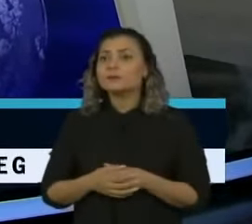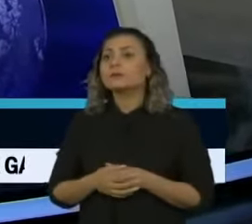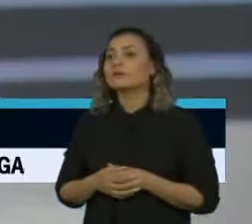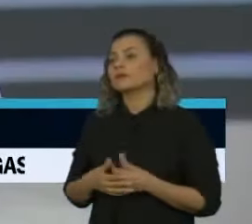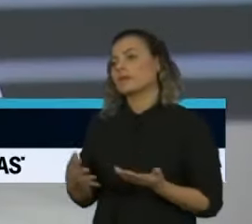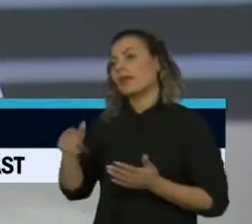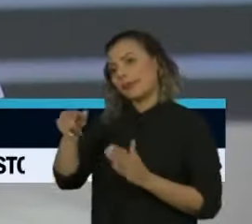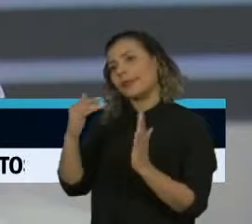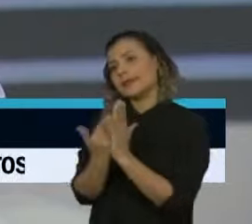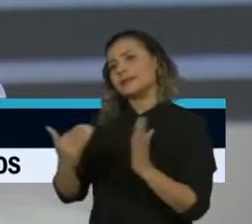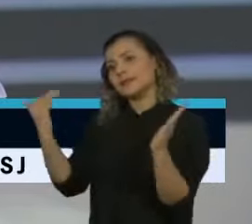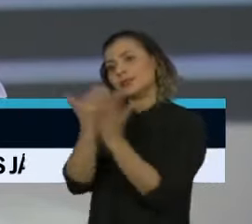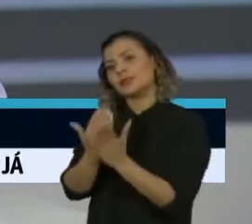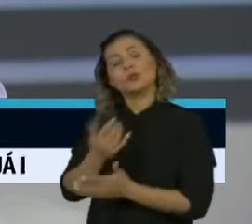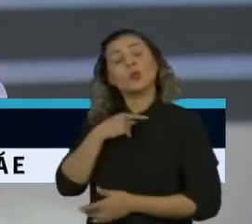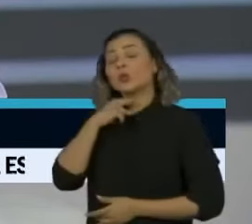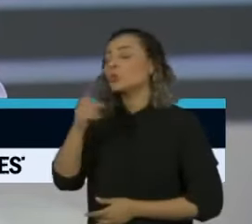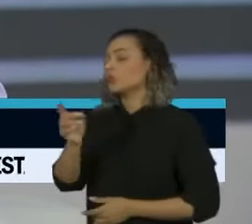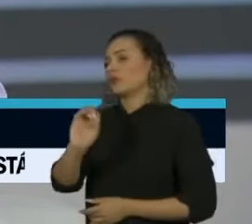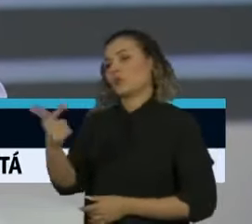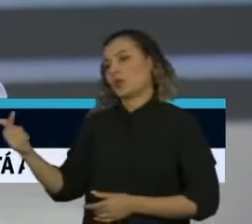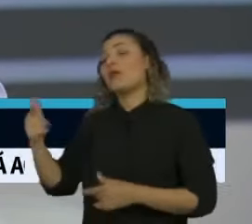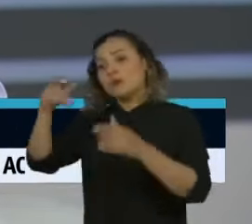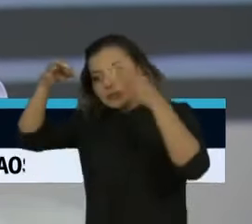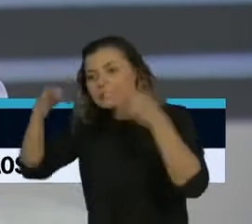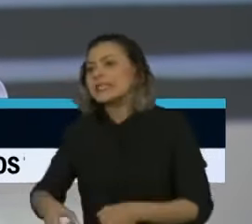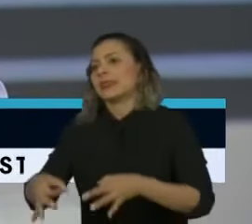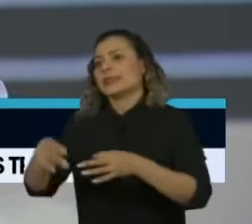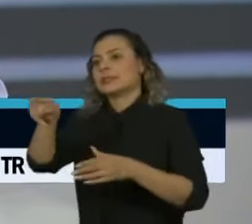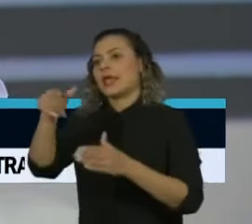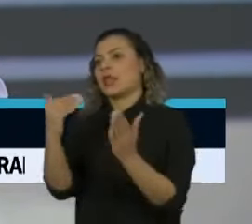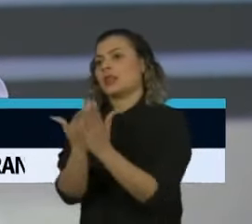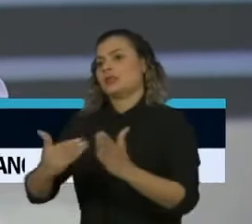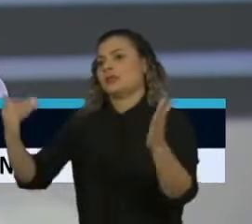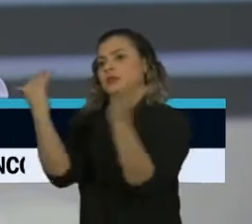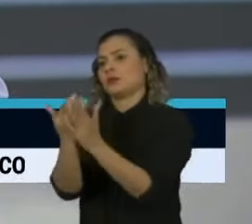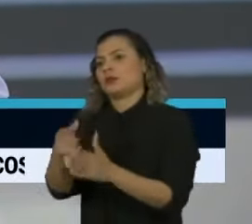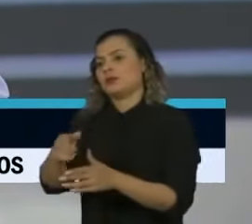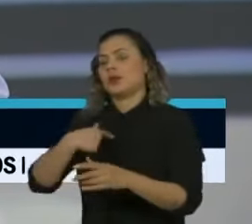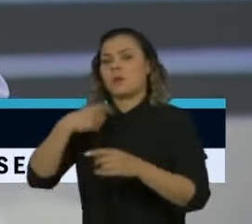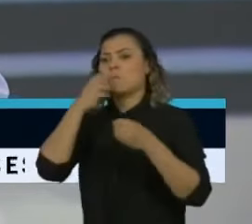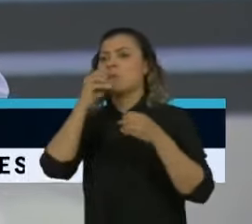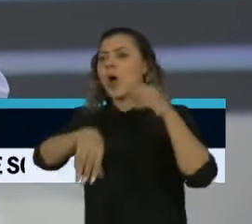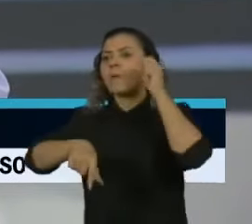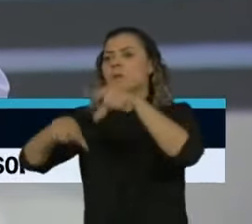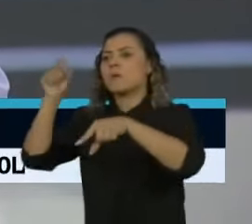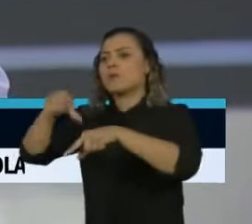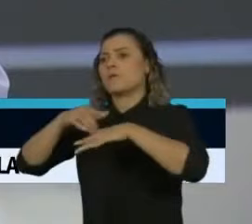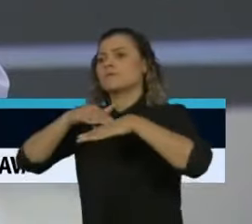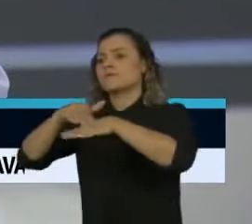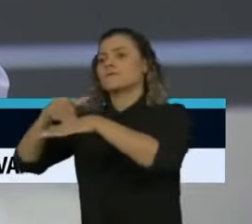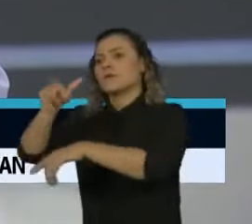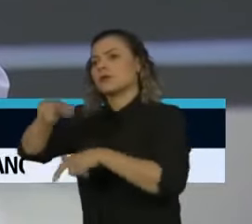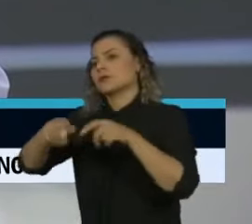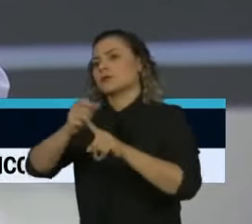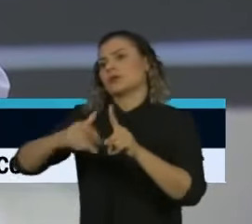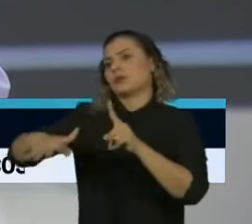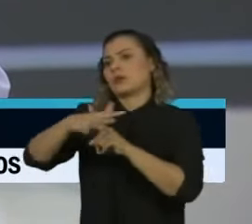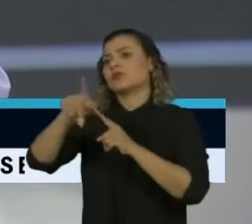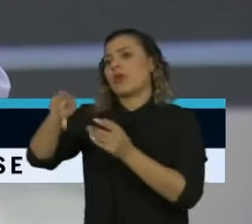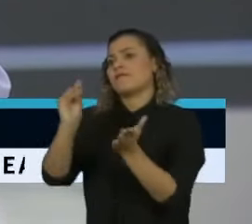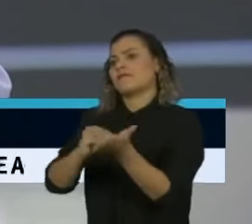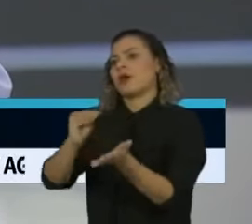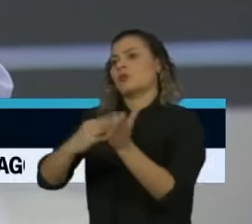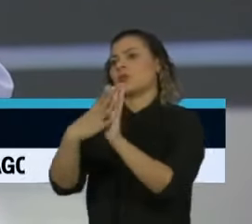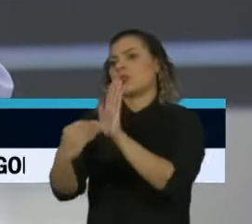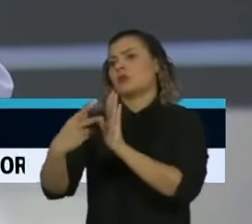ele está exagerando e está insultando a sociedade. Com certeza, ele é falta de um bom exemplo para a